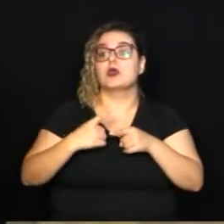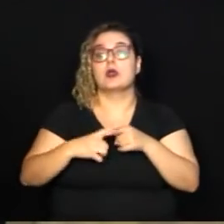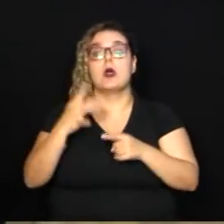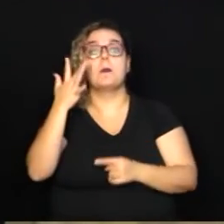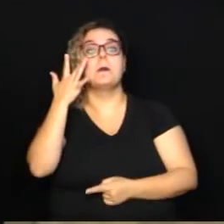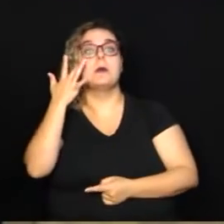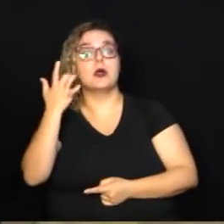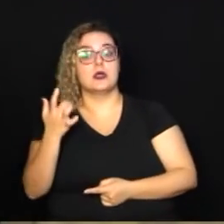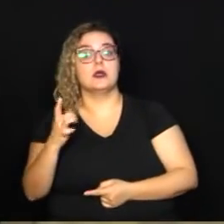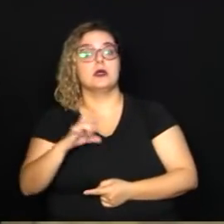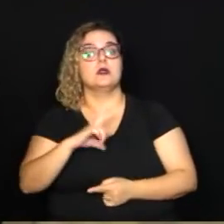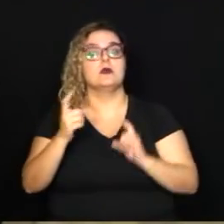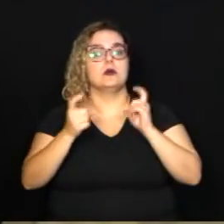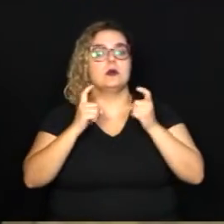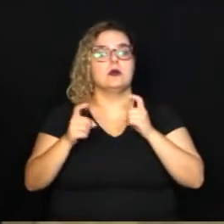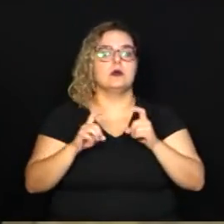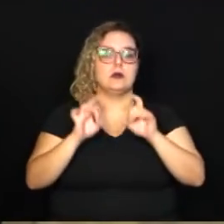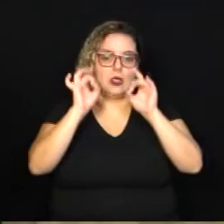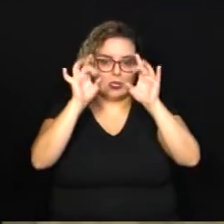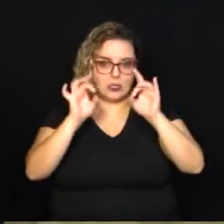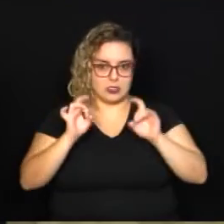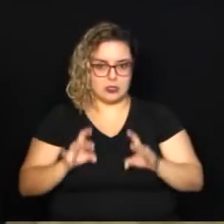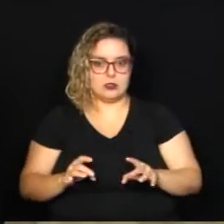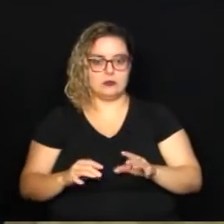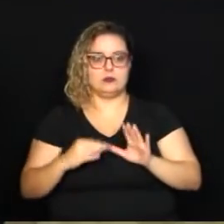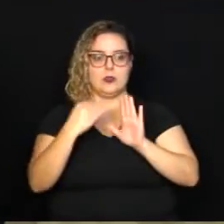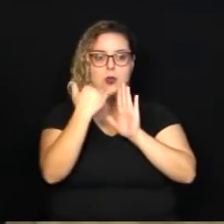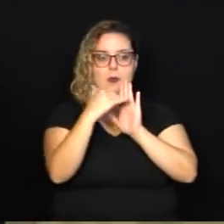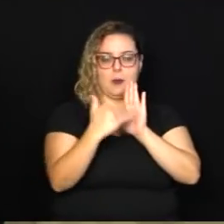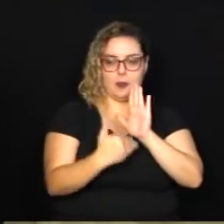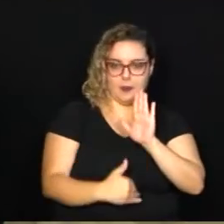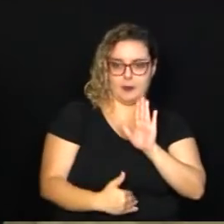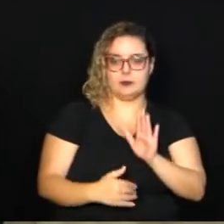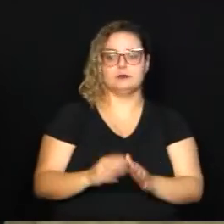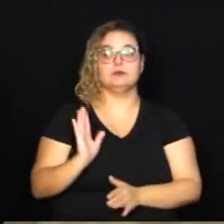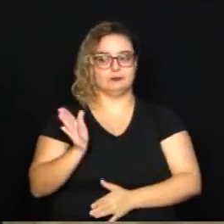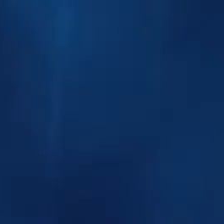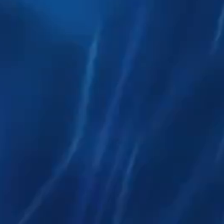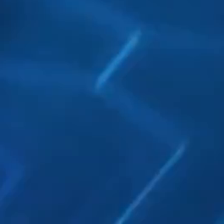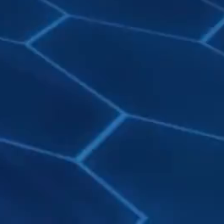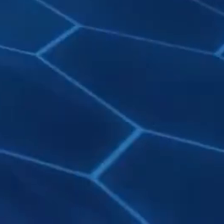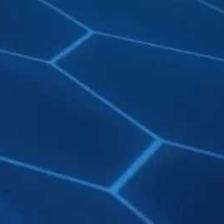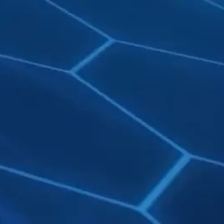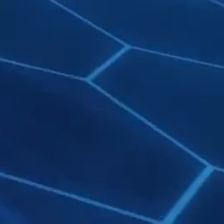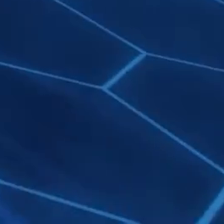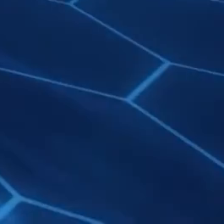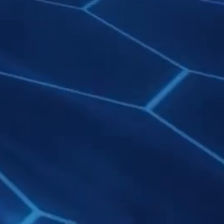temos reunião extraordinária e eu vou contar o que vai estar na pauta. Já então. Combinado.